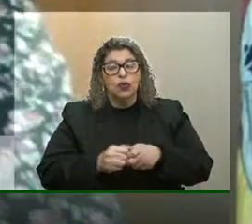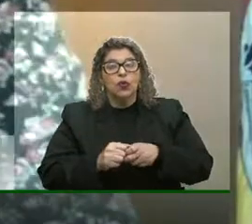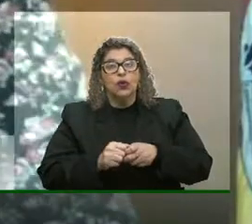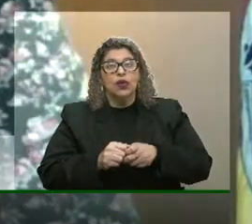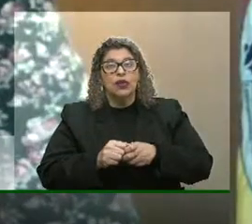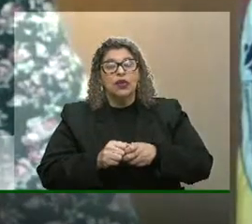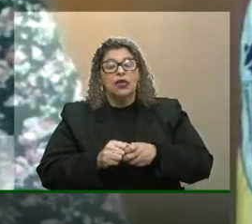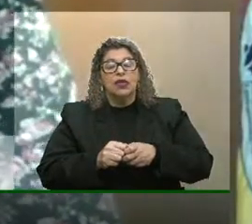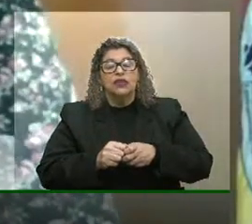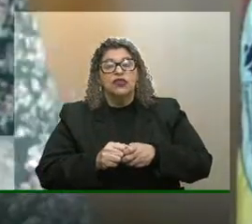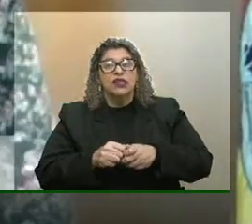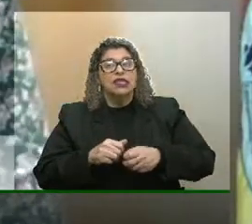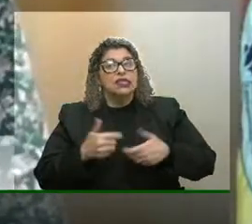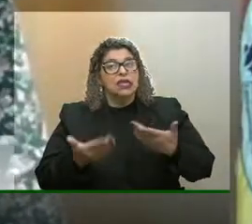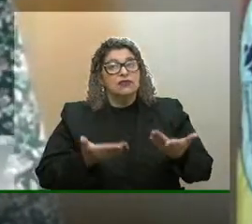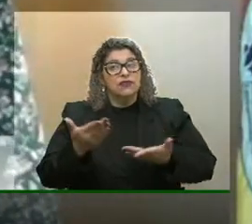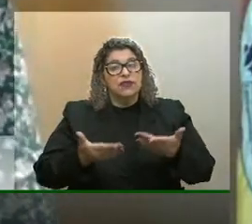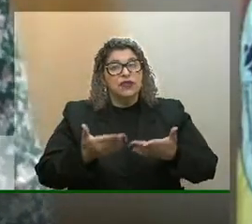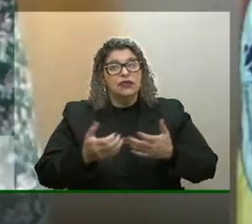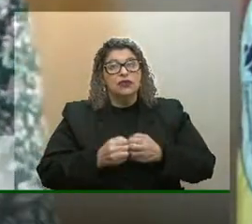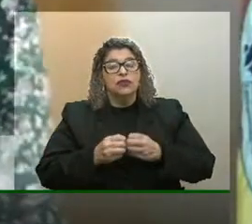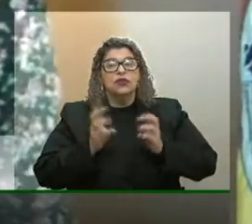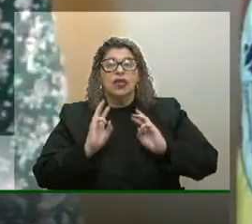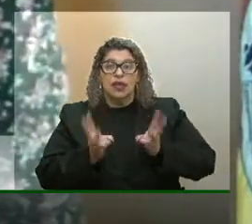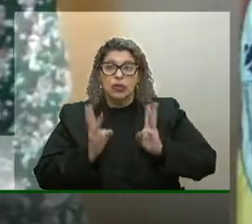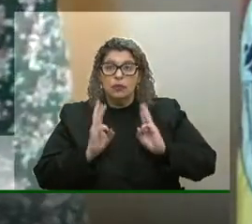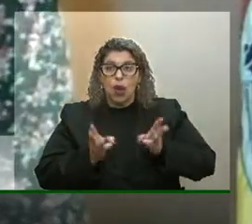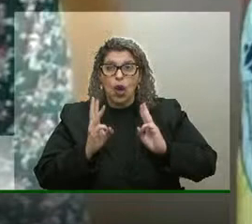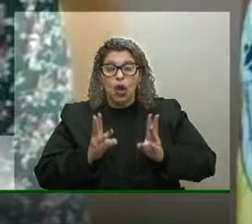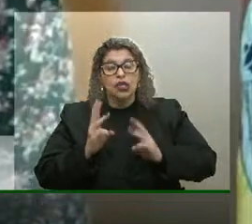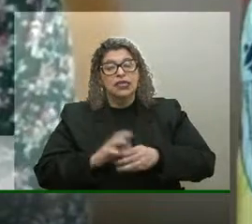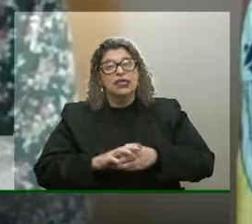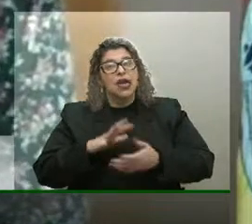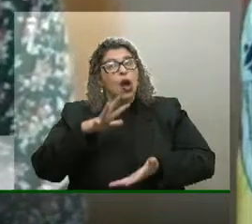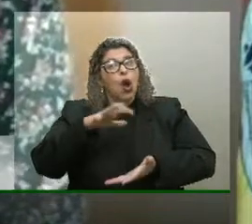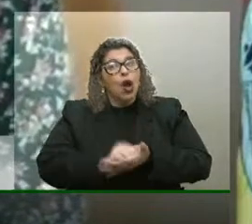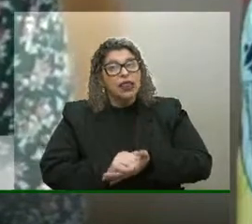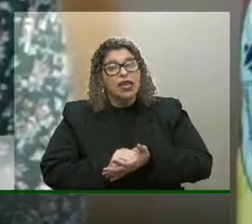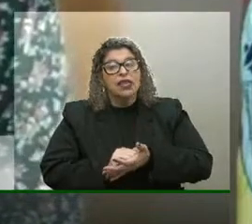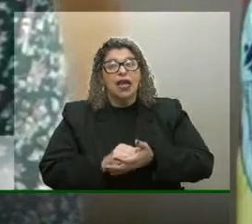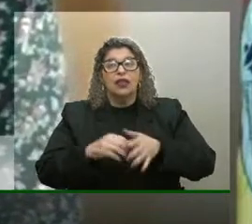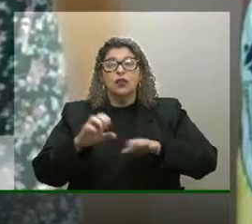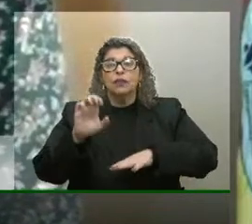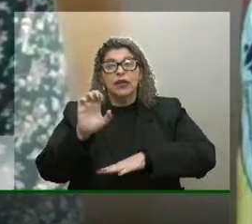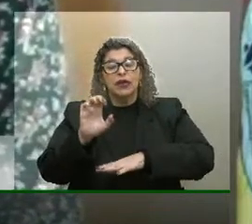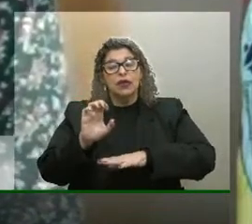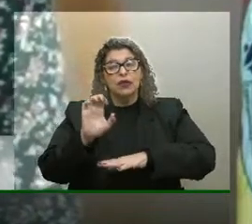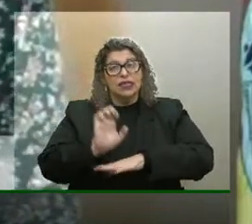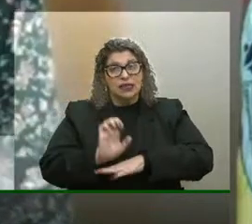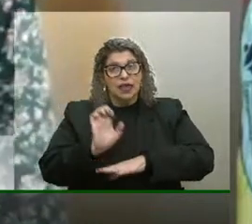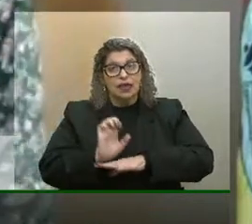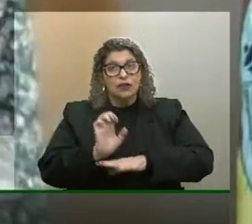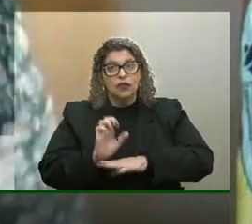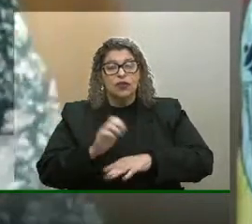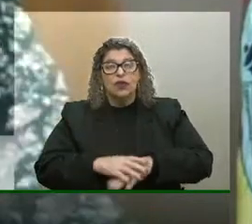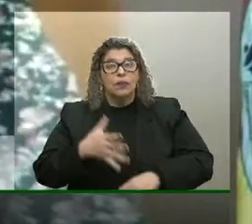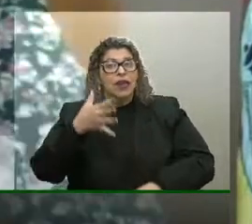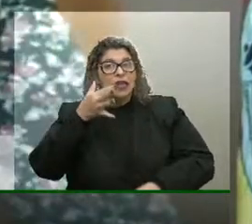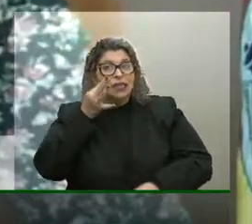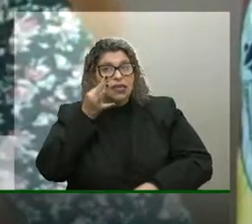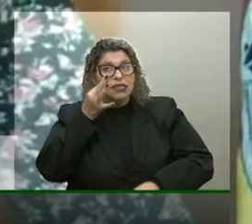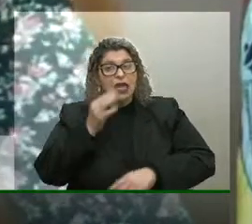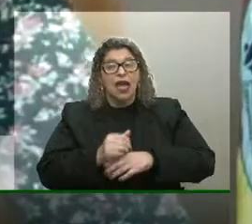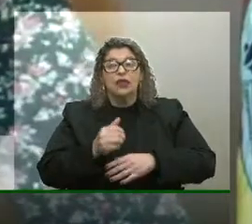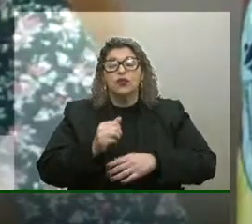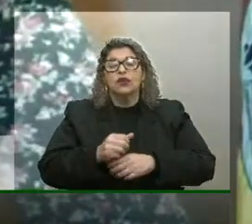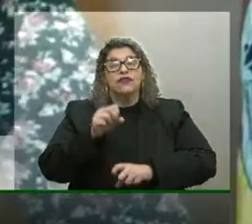rede pública estadual de ensino contratados pelo Estado, nesse período de suspensão das aulas presenciais em razão da